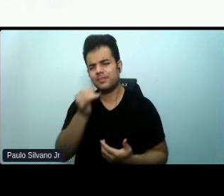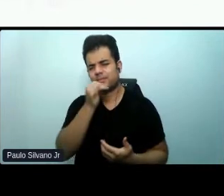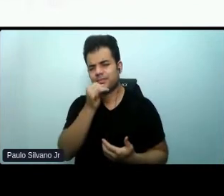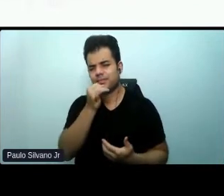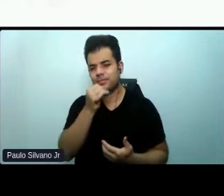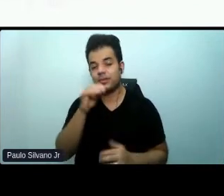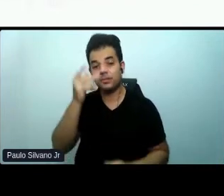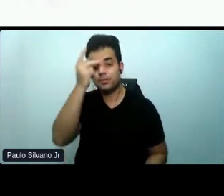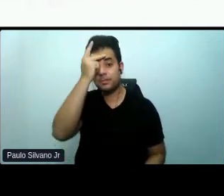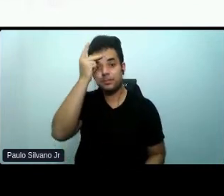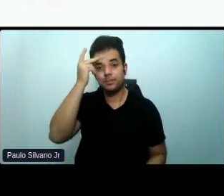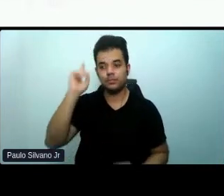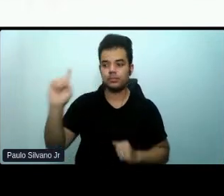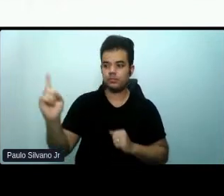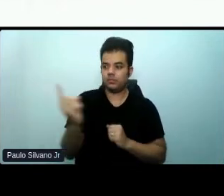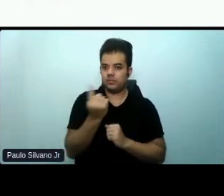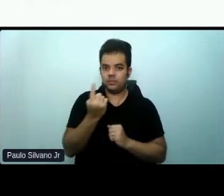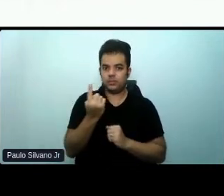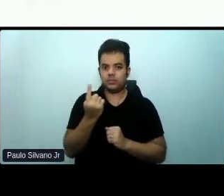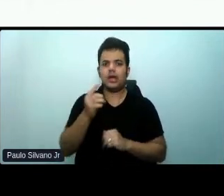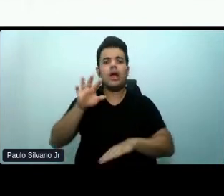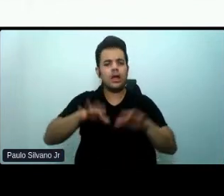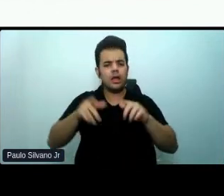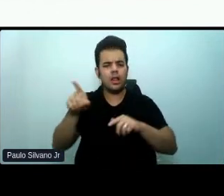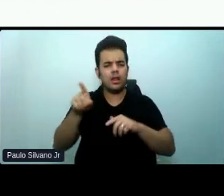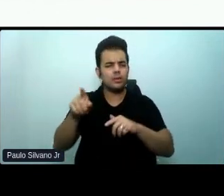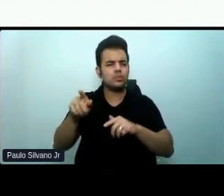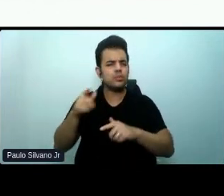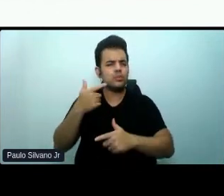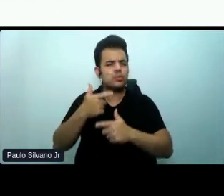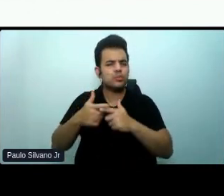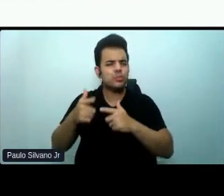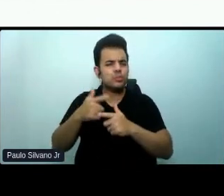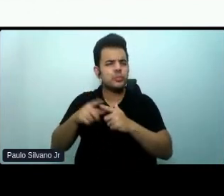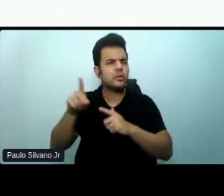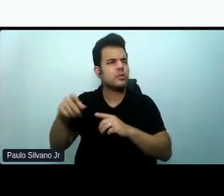veio uma pessoa, ela teve problema num trem